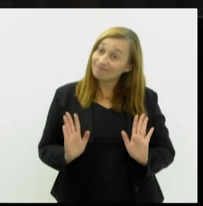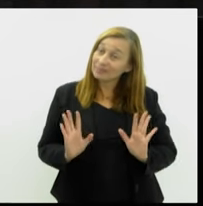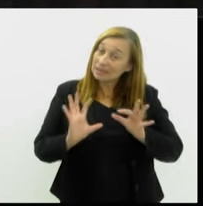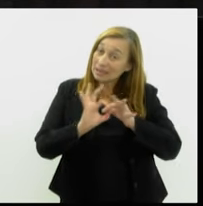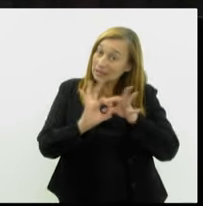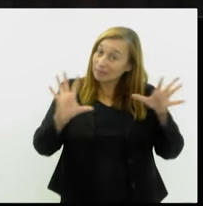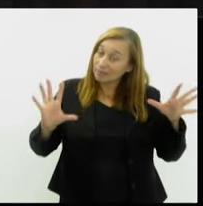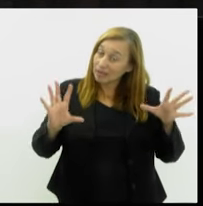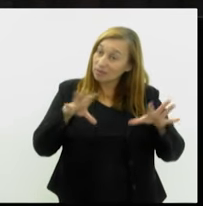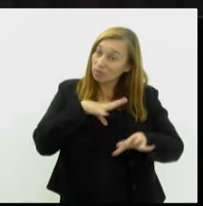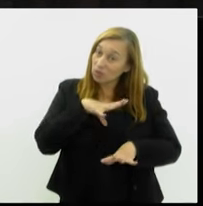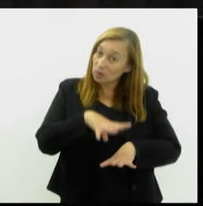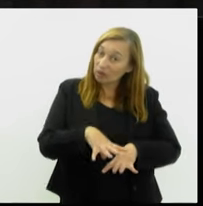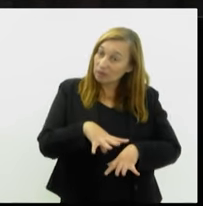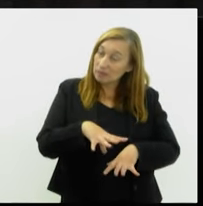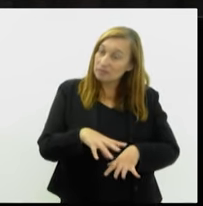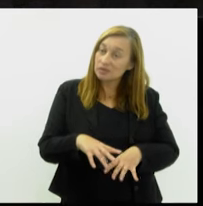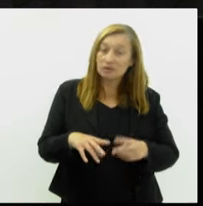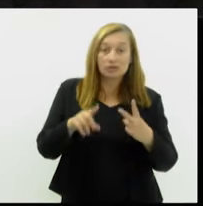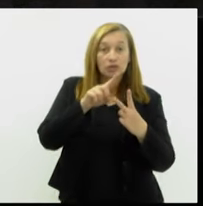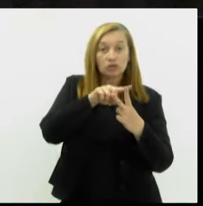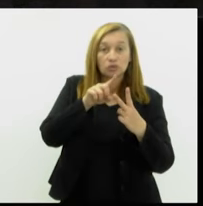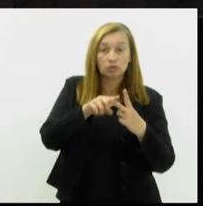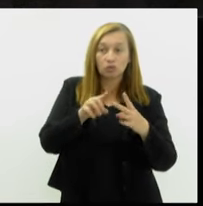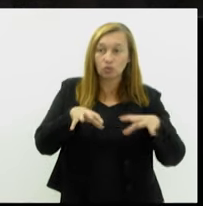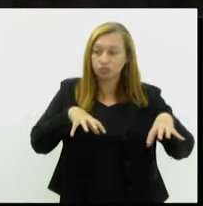Liberto de Portugal. Duas nações